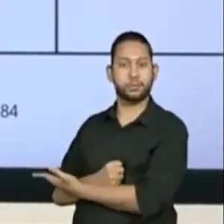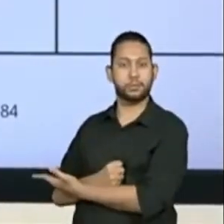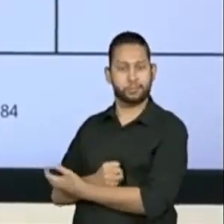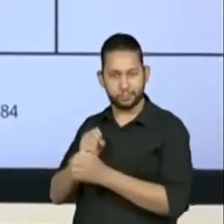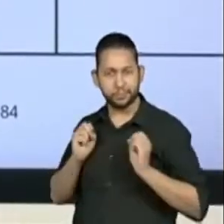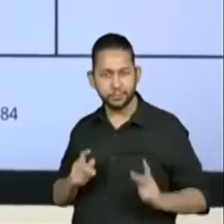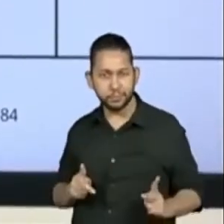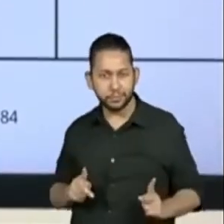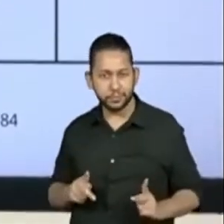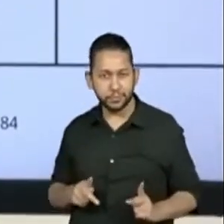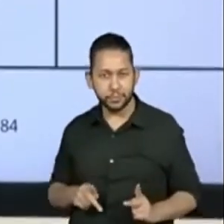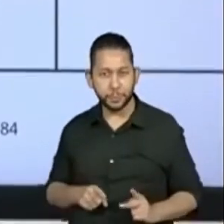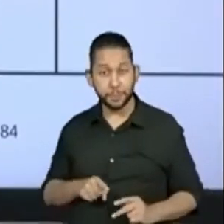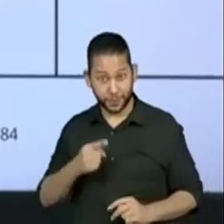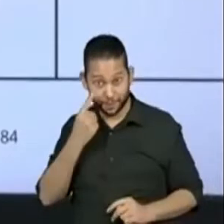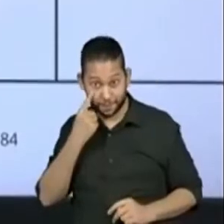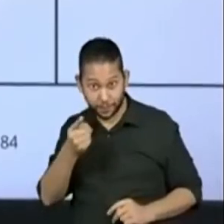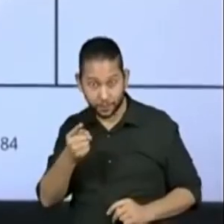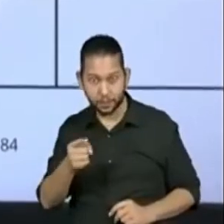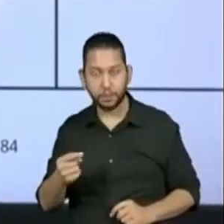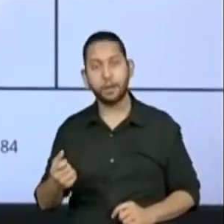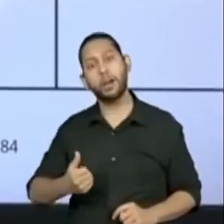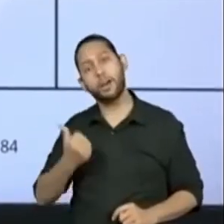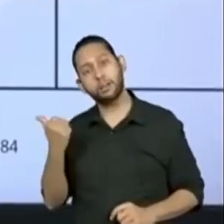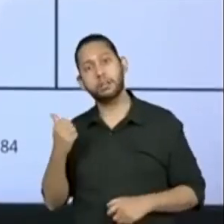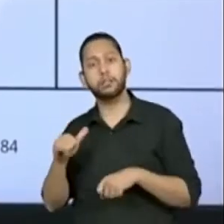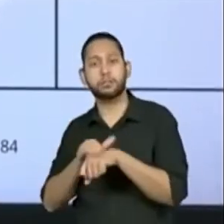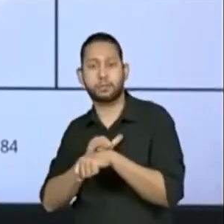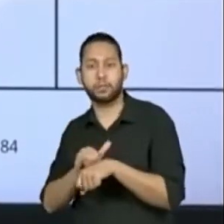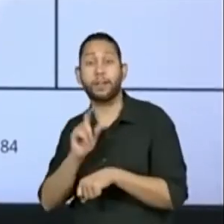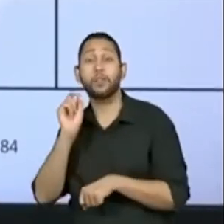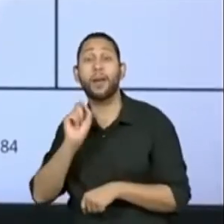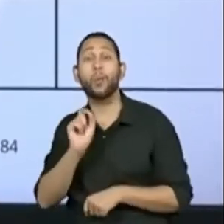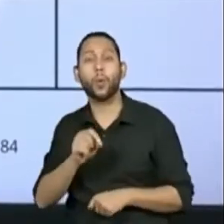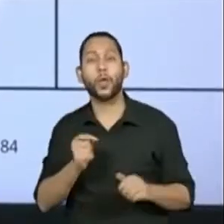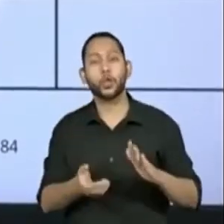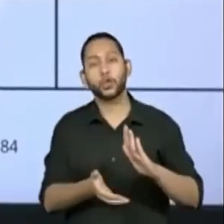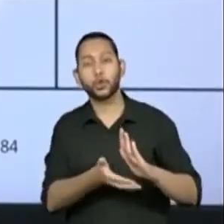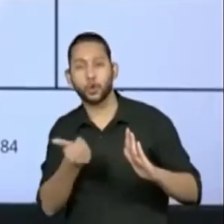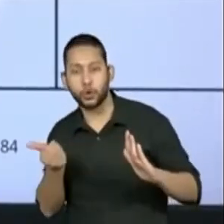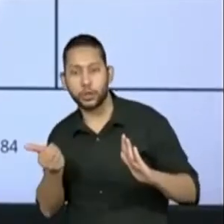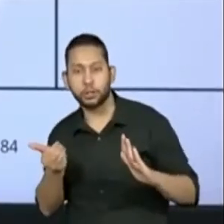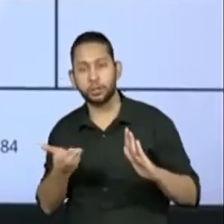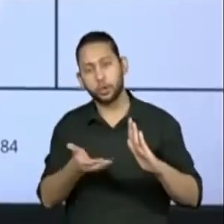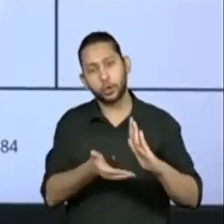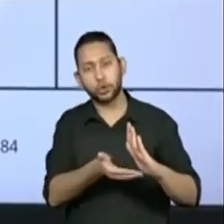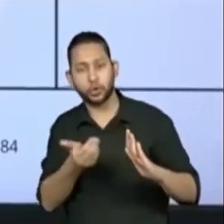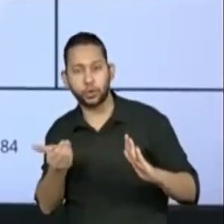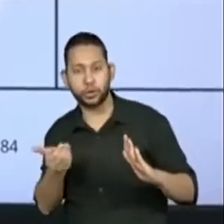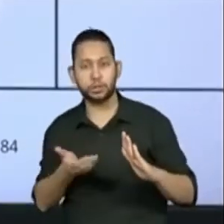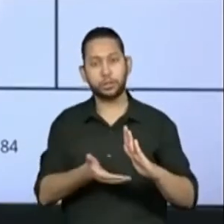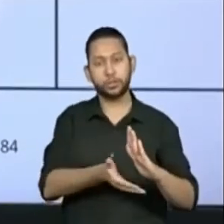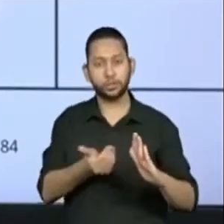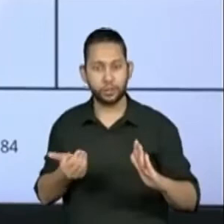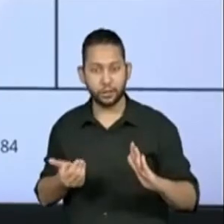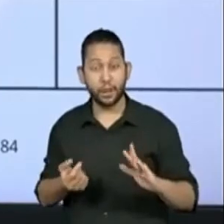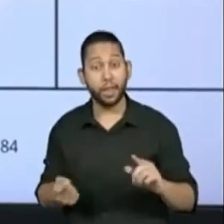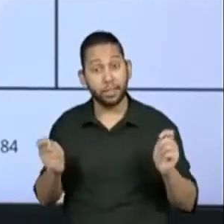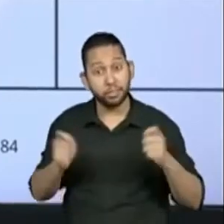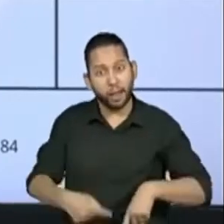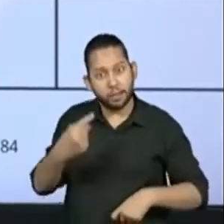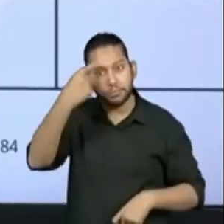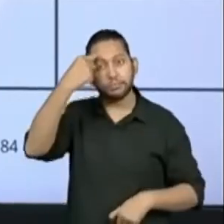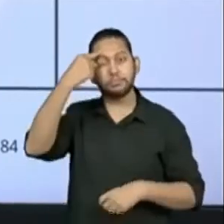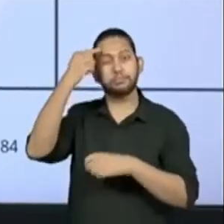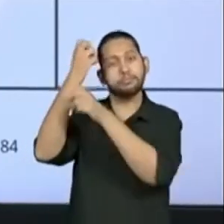e essa maneira que eu fiz aqui para vocês rapidinho é só uma maneira para vocês utilizarem o cálculo mental tá